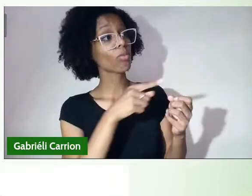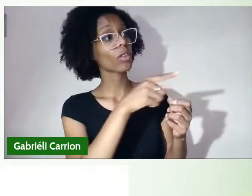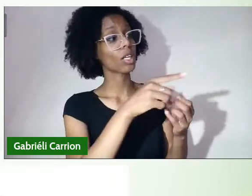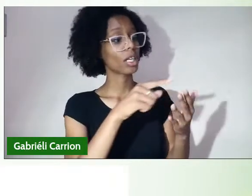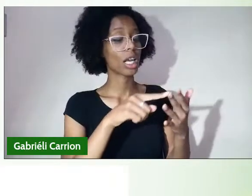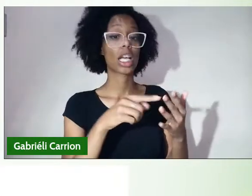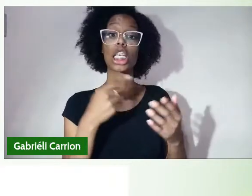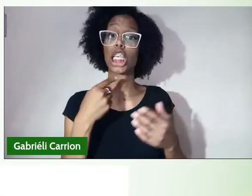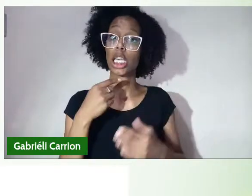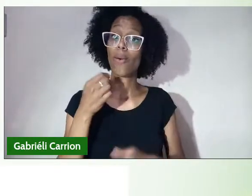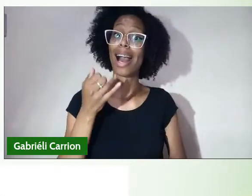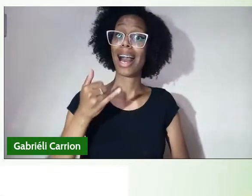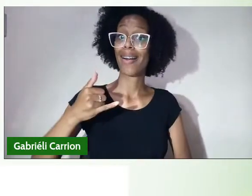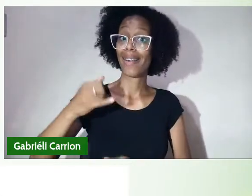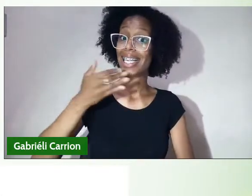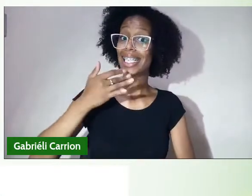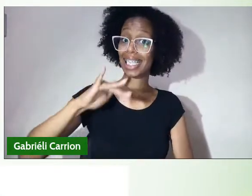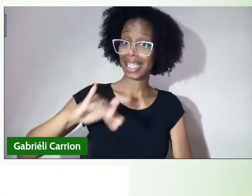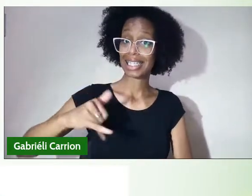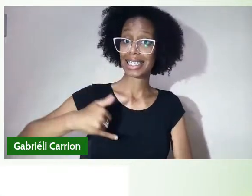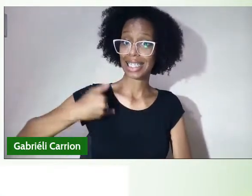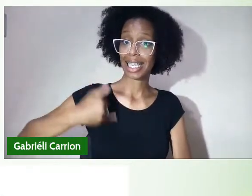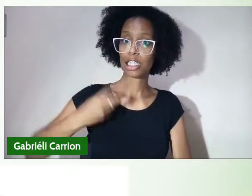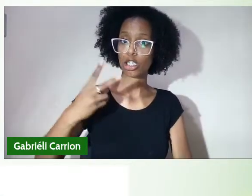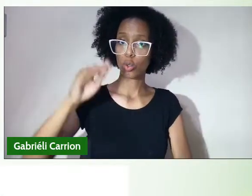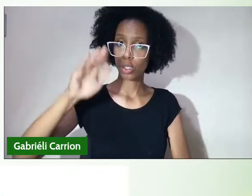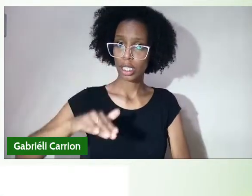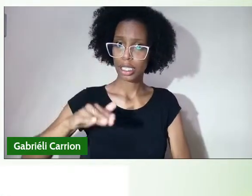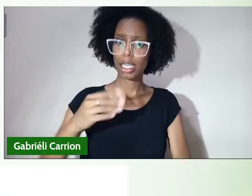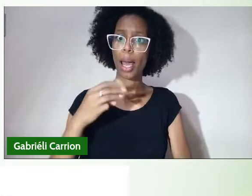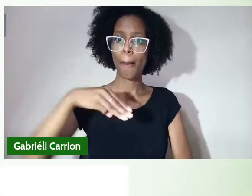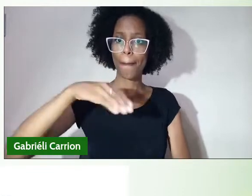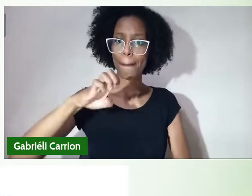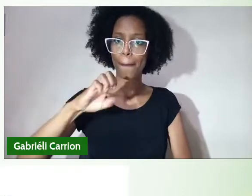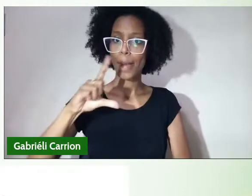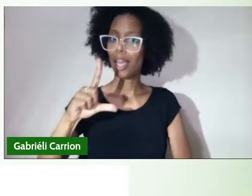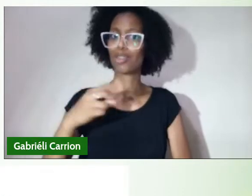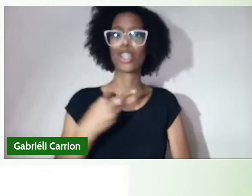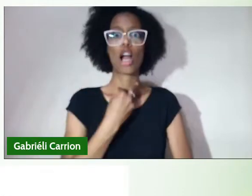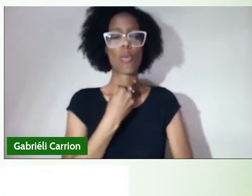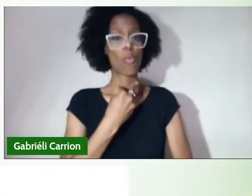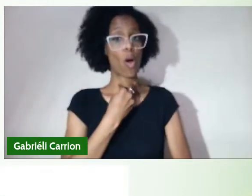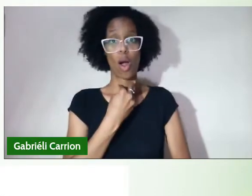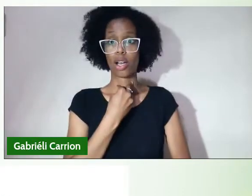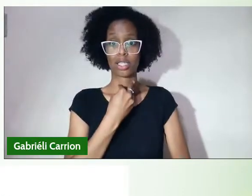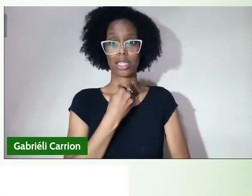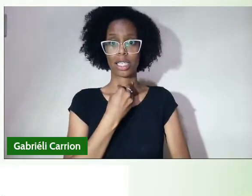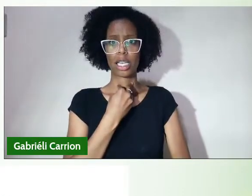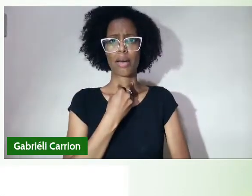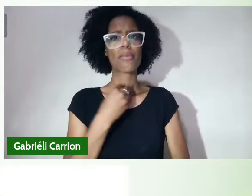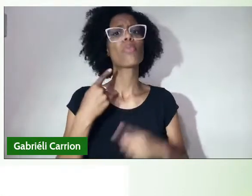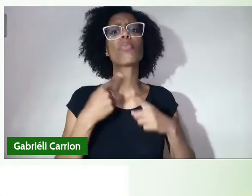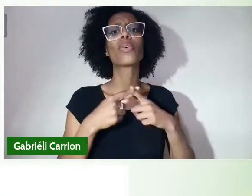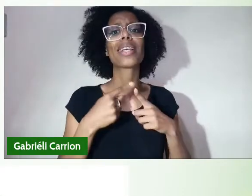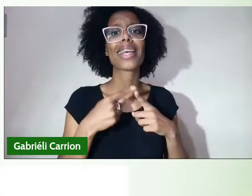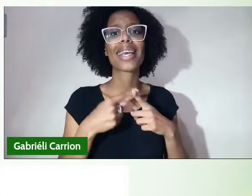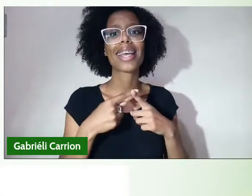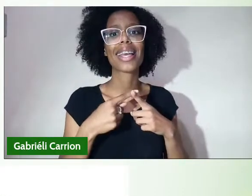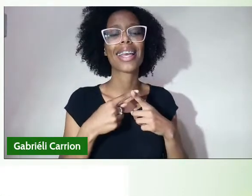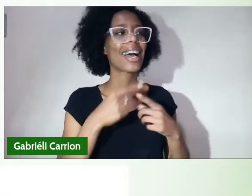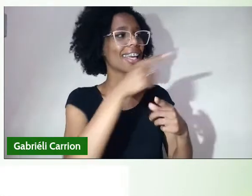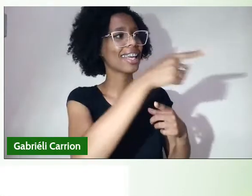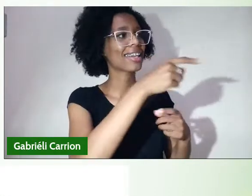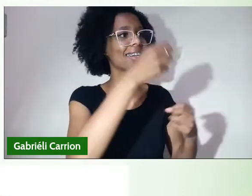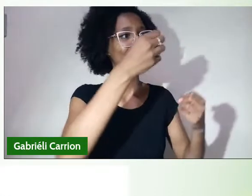criança de menos de 1 ano de idade, por causa do botulismo, não pode consumir mel. E aí, o que, que me diz isso? E aí a gente vai